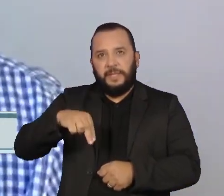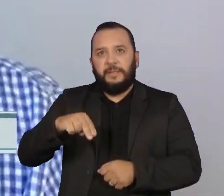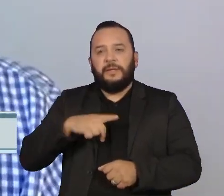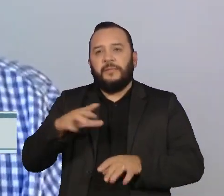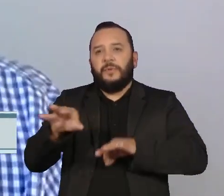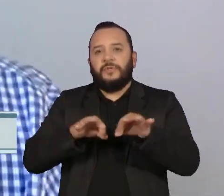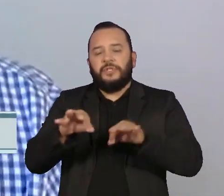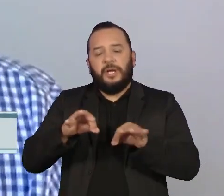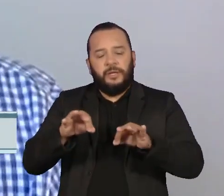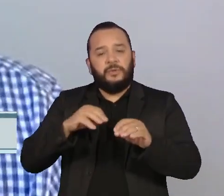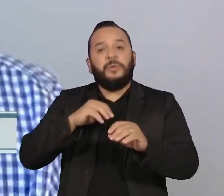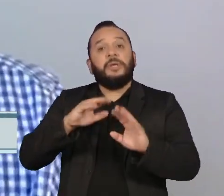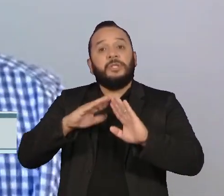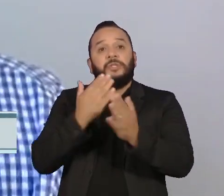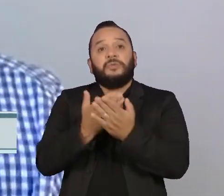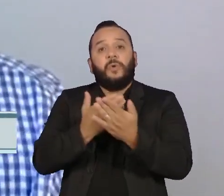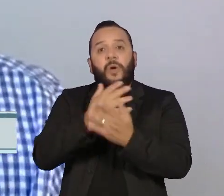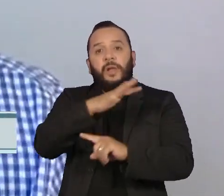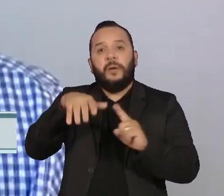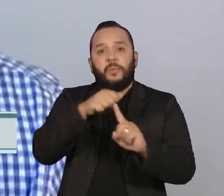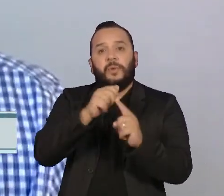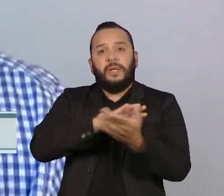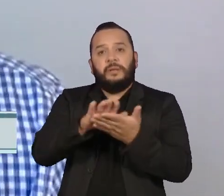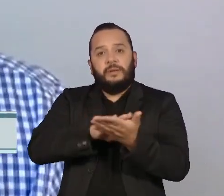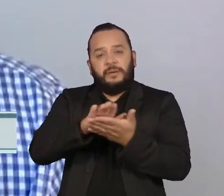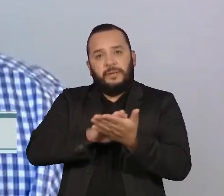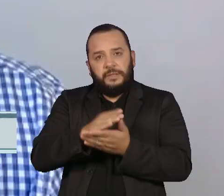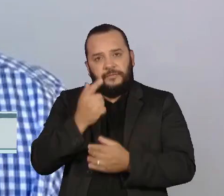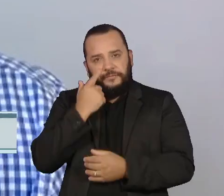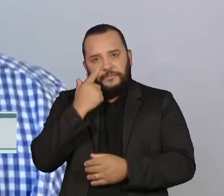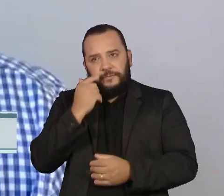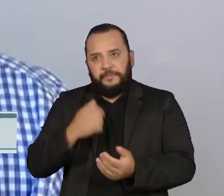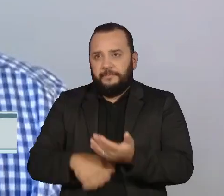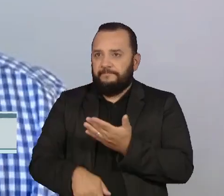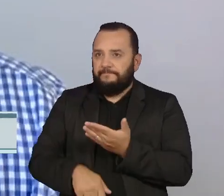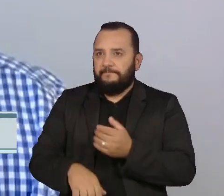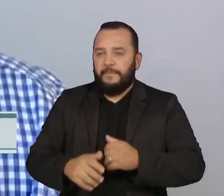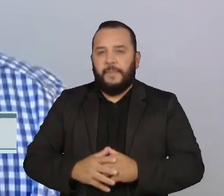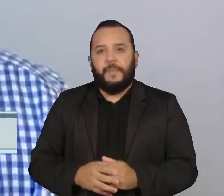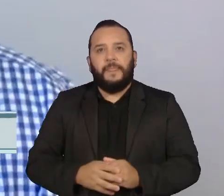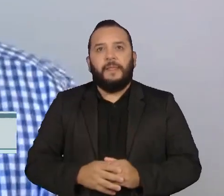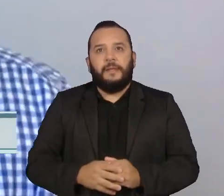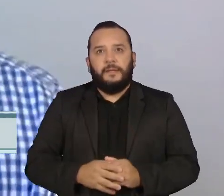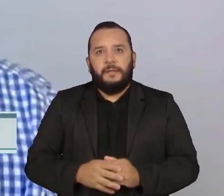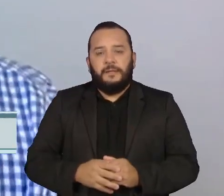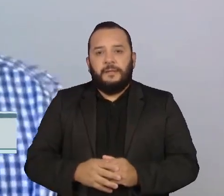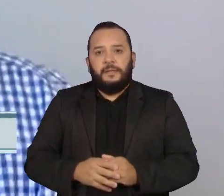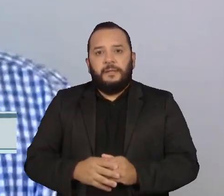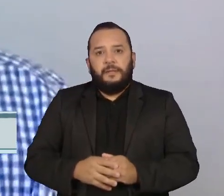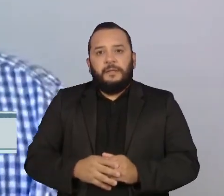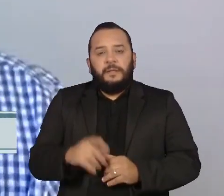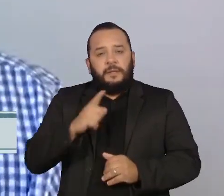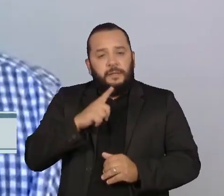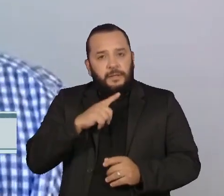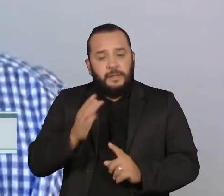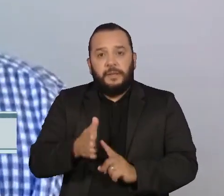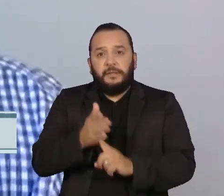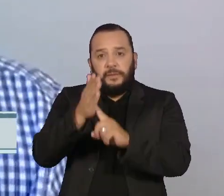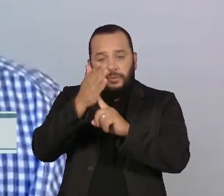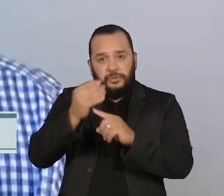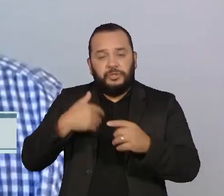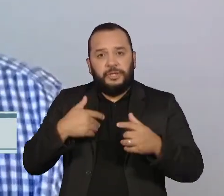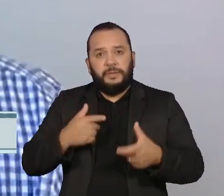À medida em que, por exemplo, nós ganhamos espaço tecnológico, à medida